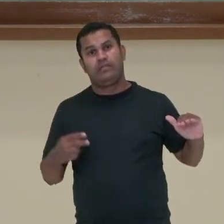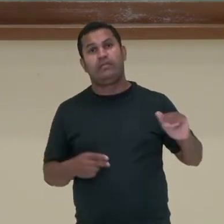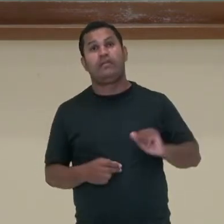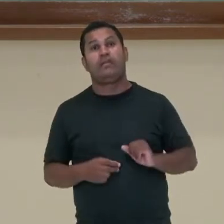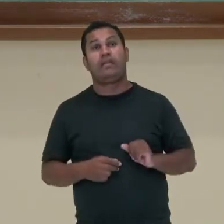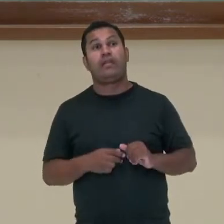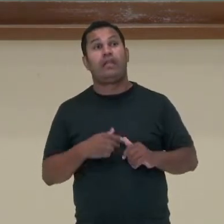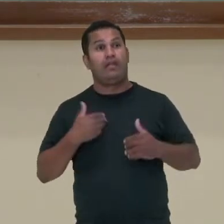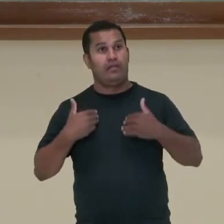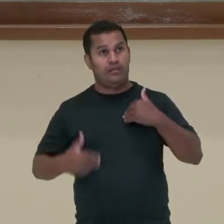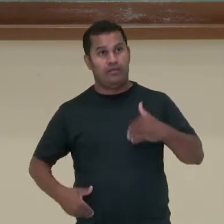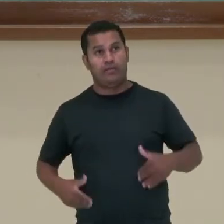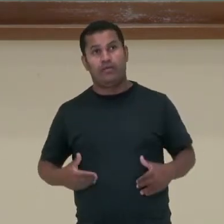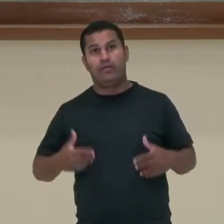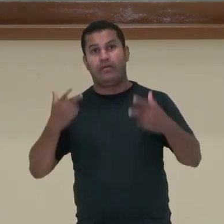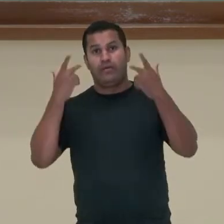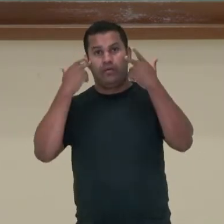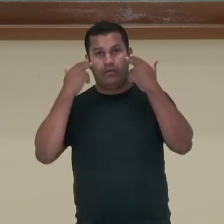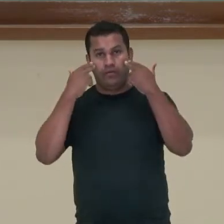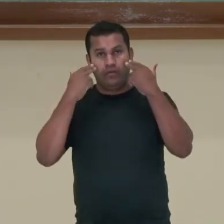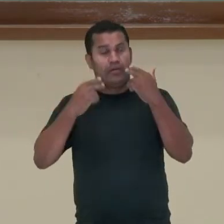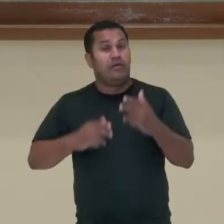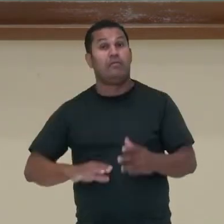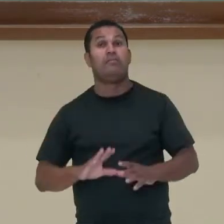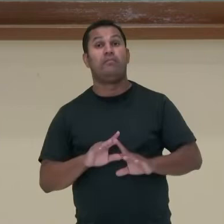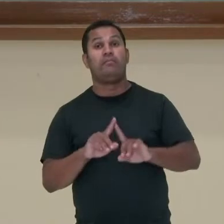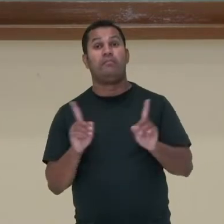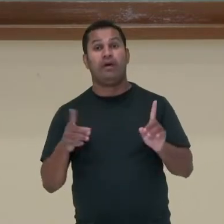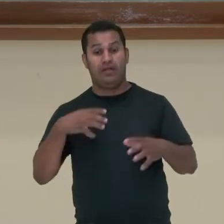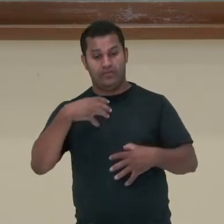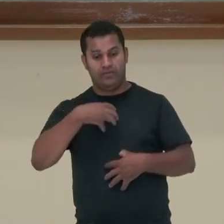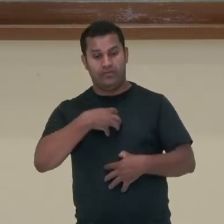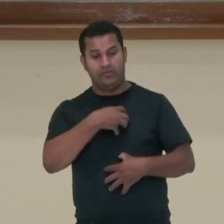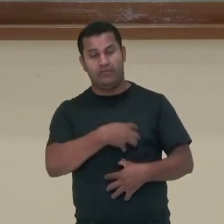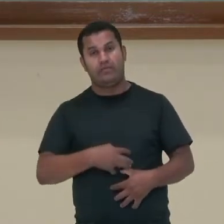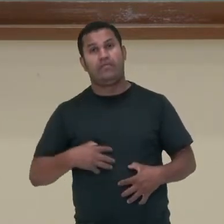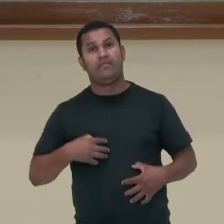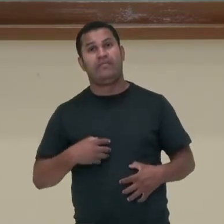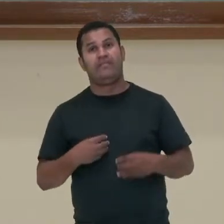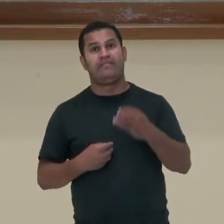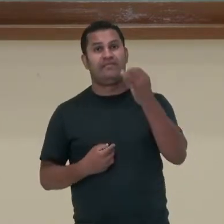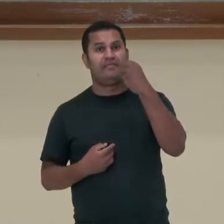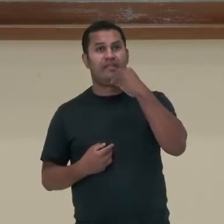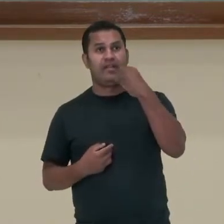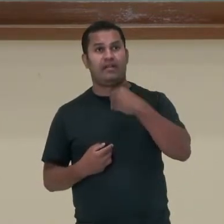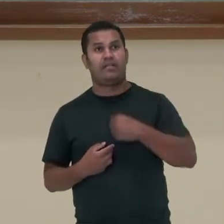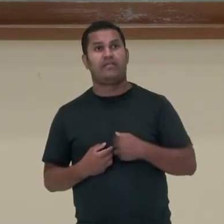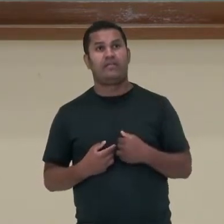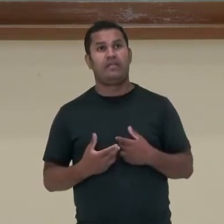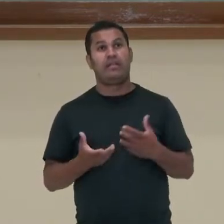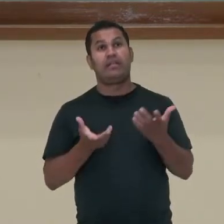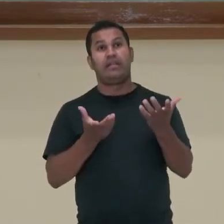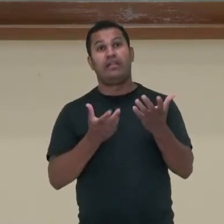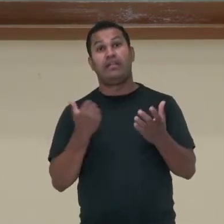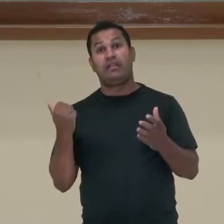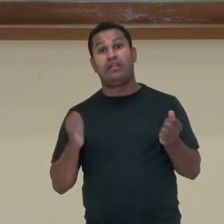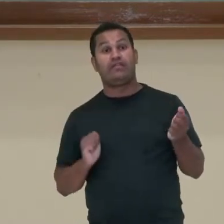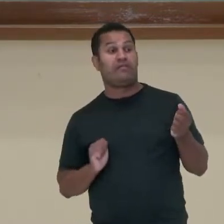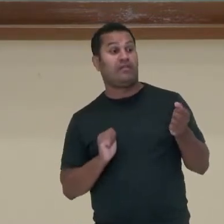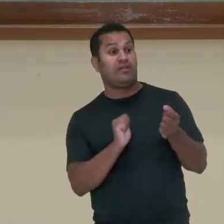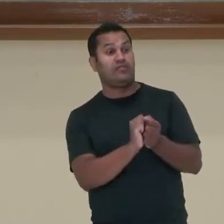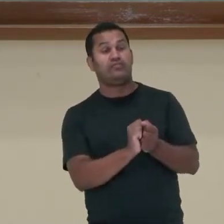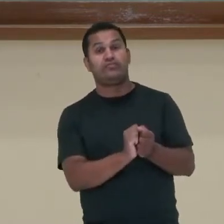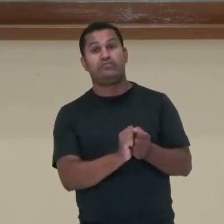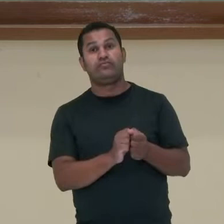sistema imunológico bem fraco. Então, os pais dele queriam que ele seguisse exatamente a nobreza, queriam que ele estivesse nesse meio aristocrático, mas ele não queria